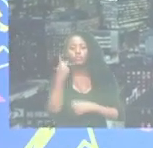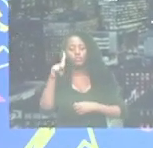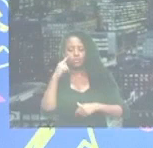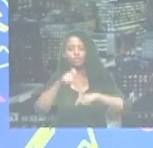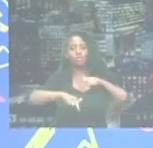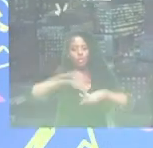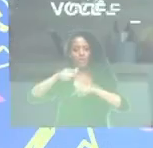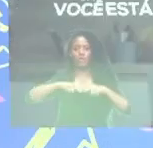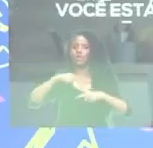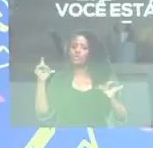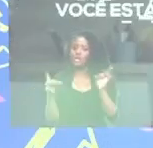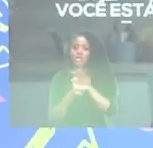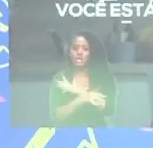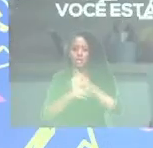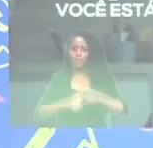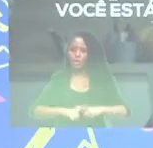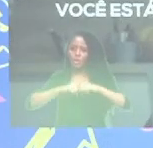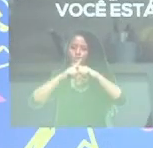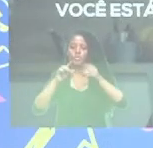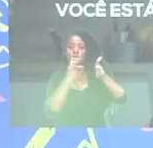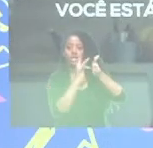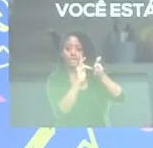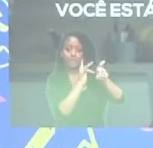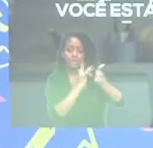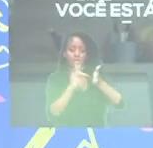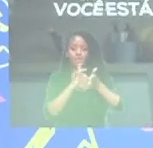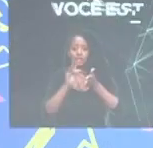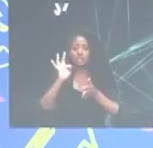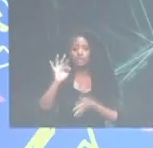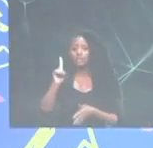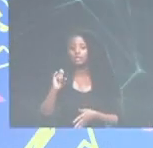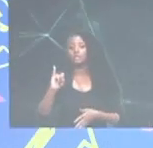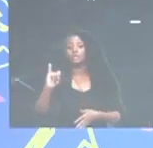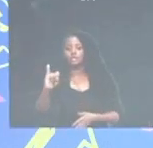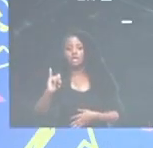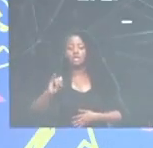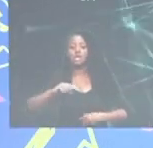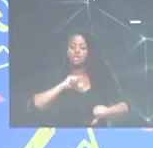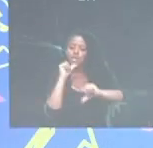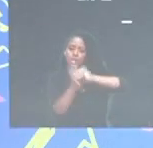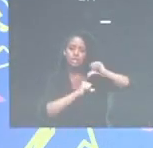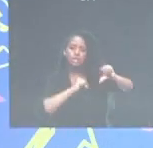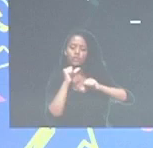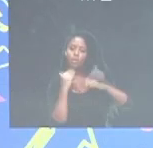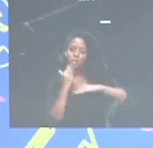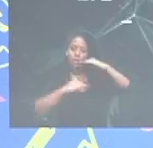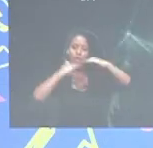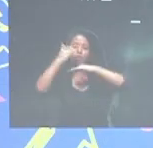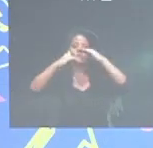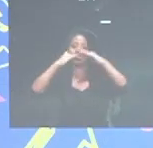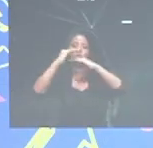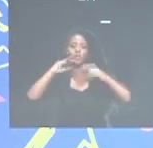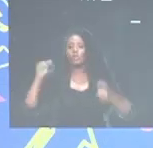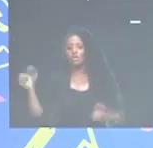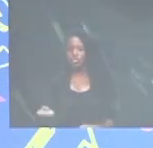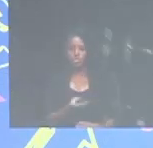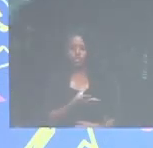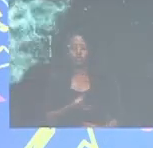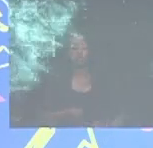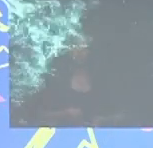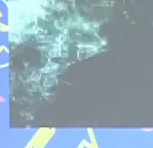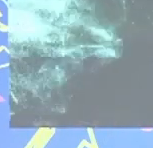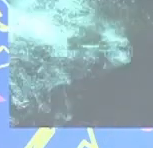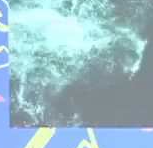seu negócio. Você está pronto para competir digitalmente? TQI. Crie, transforme, evolua,